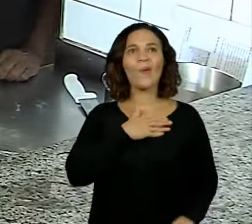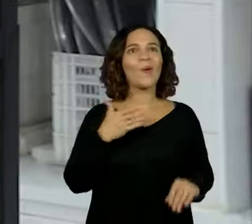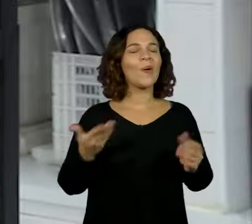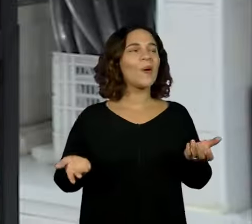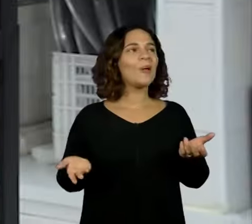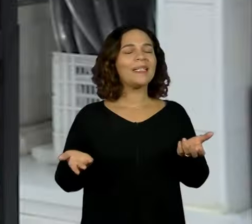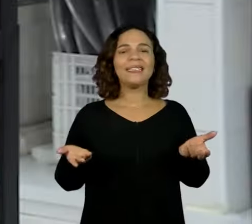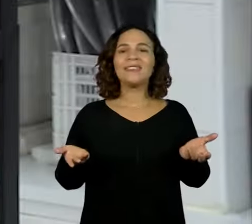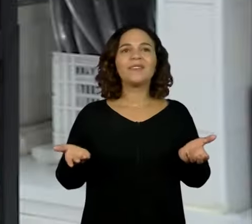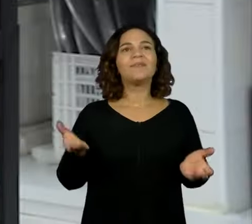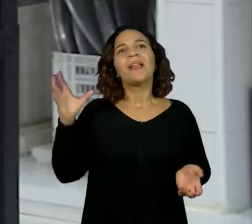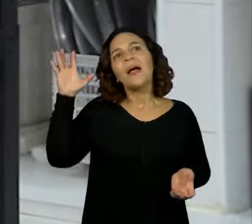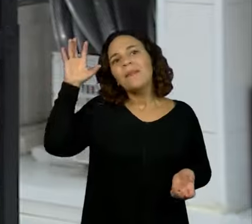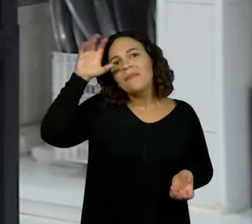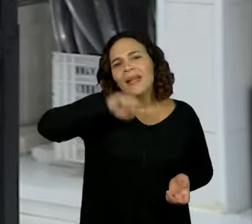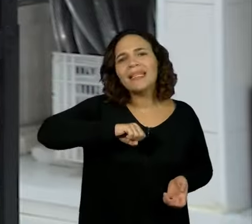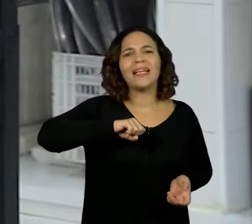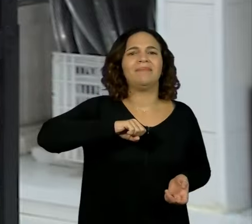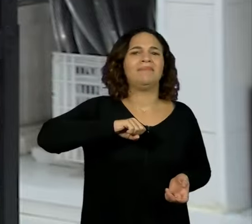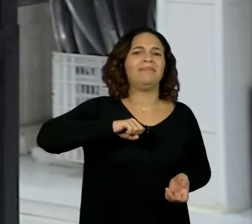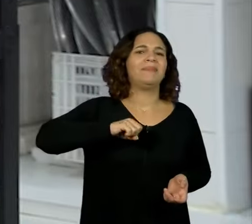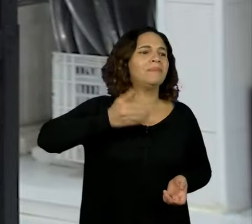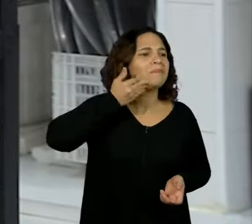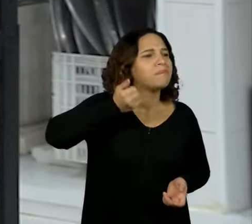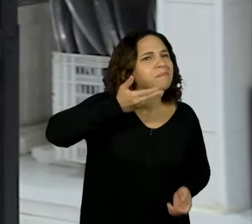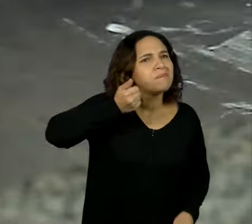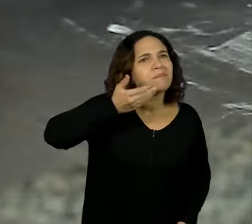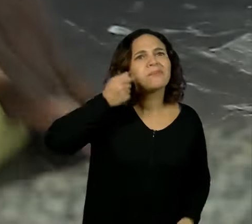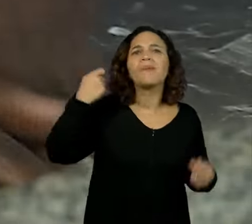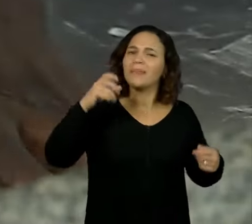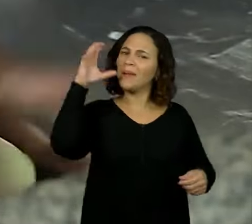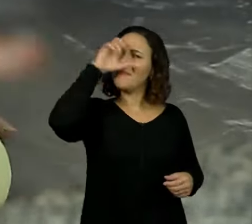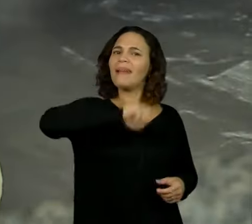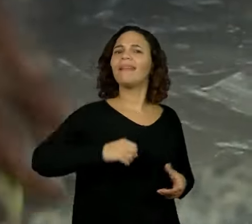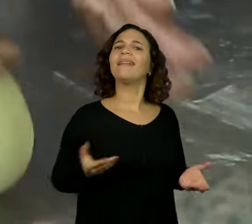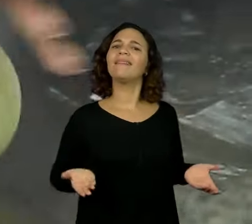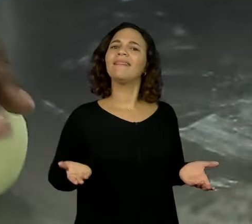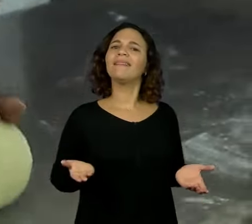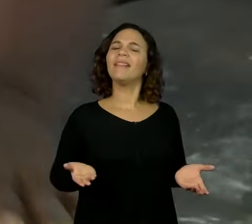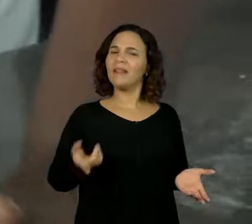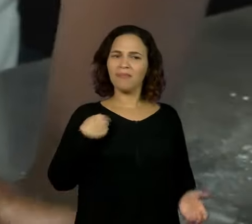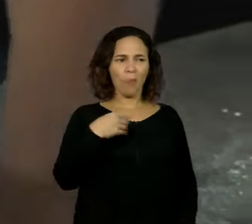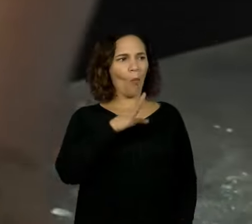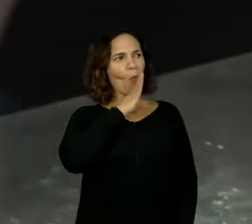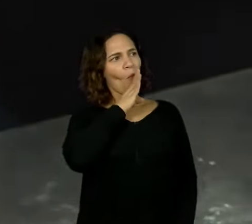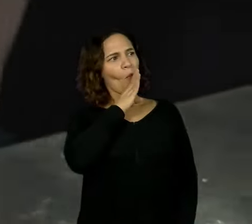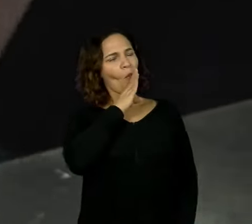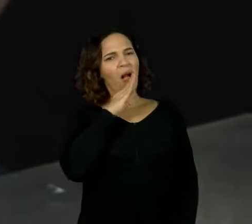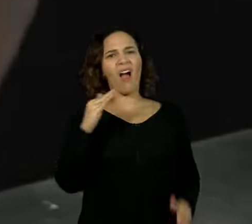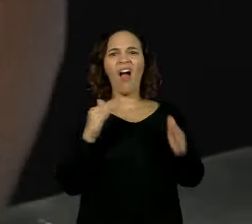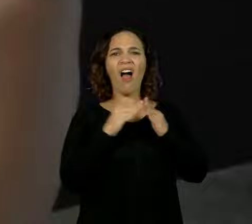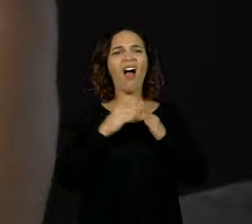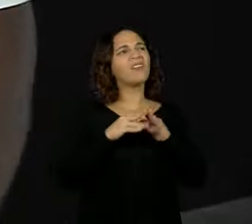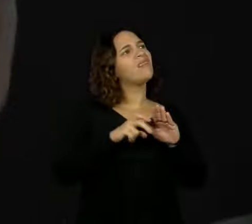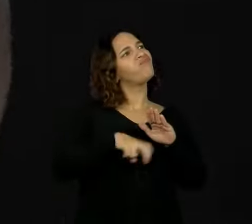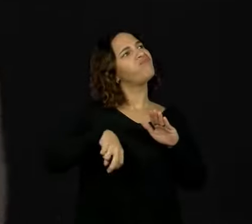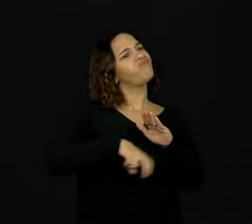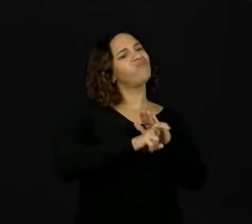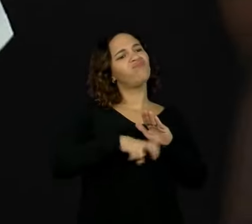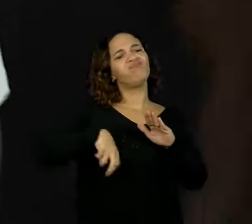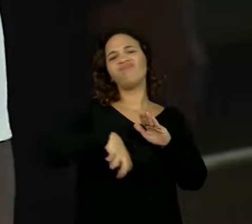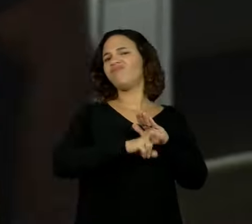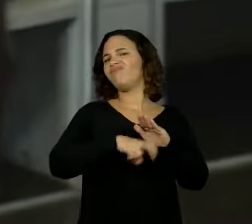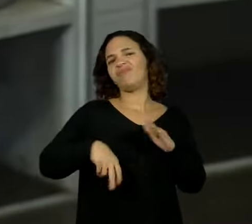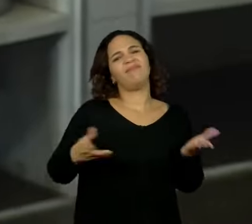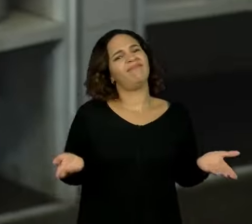de aprender mais e mais. A gente tem que aprender. Se a gente ficar parada, não vai. Não vai para lugar